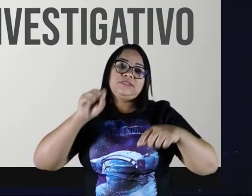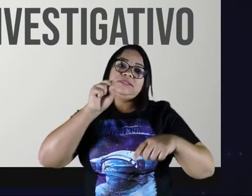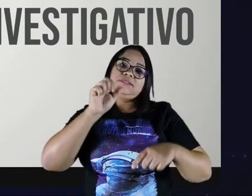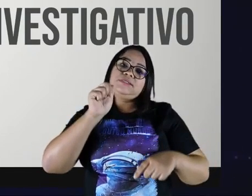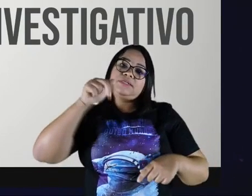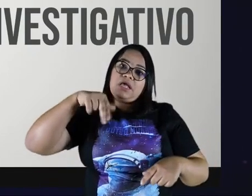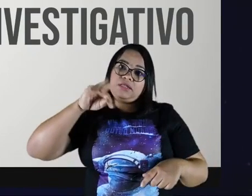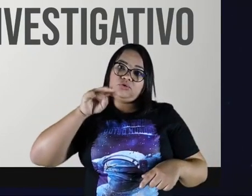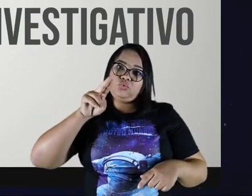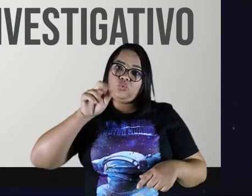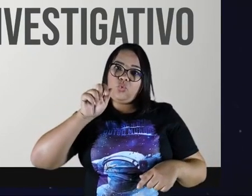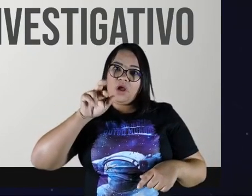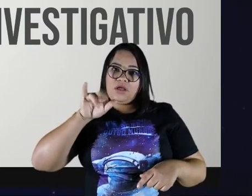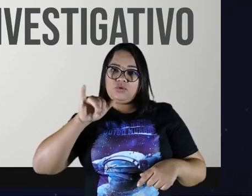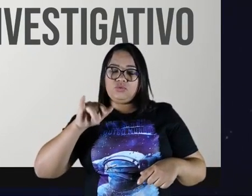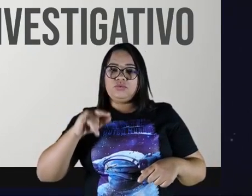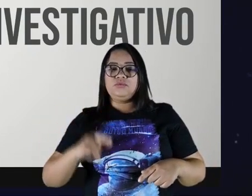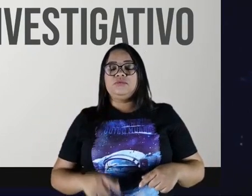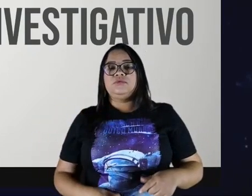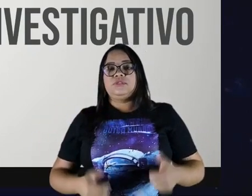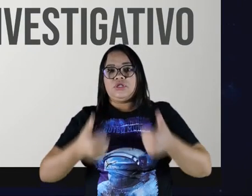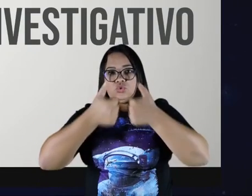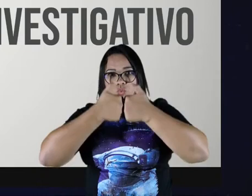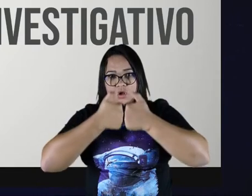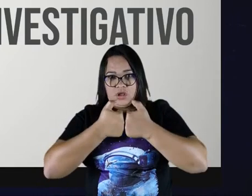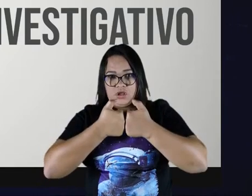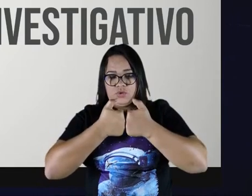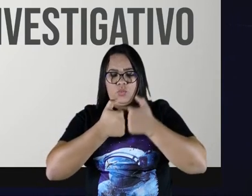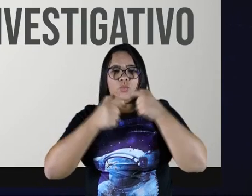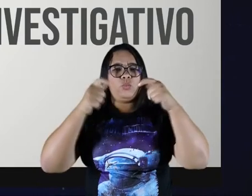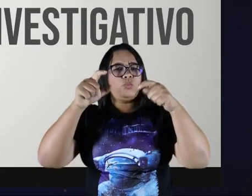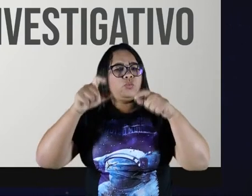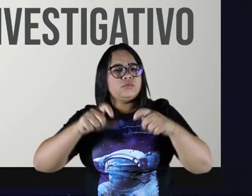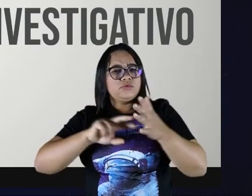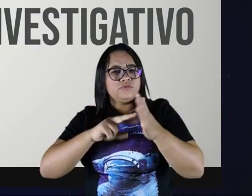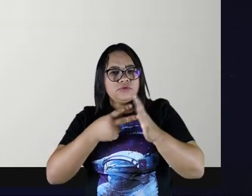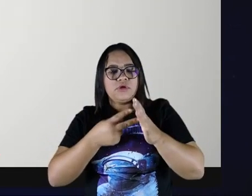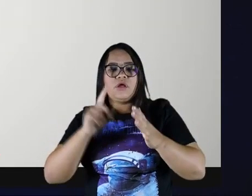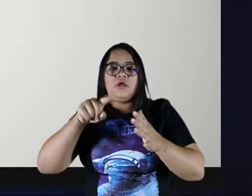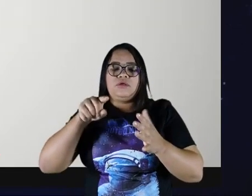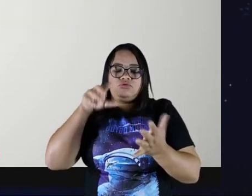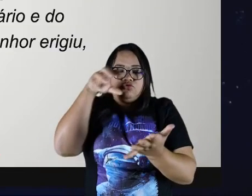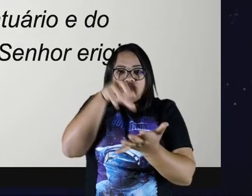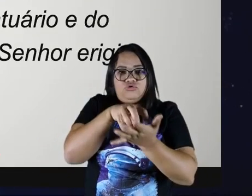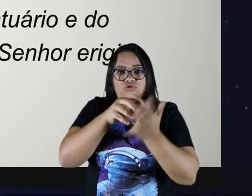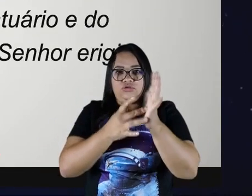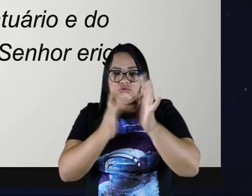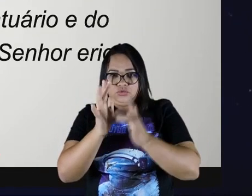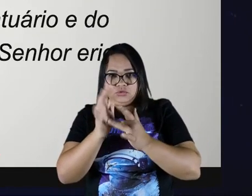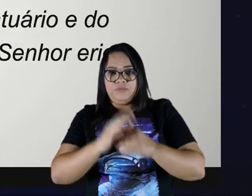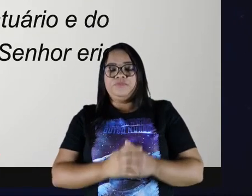é o centro onde Jesus está presente. Veja bem, vamos a Hebreus 8, 1 a 2, e